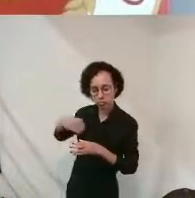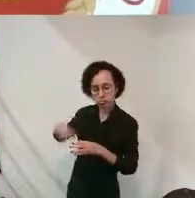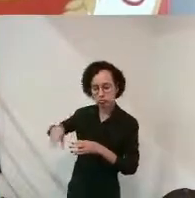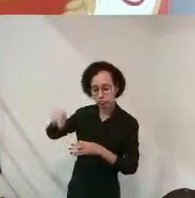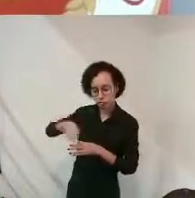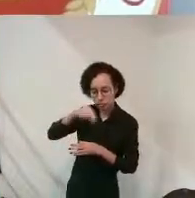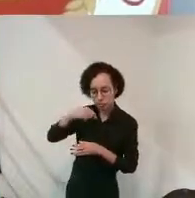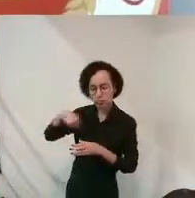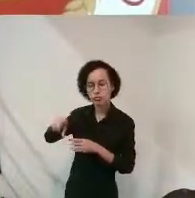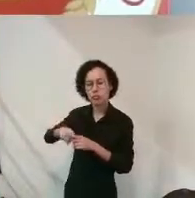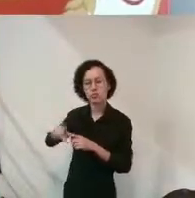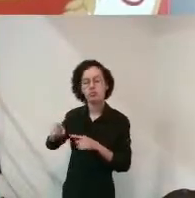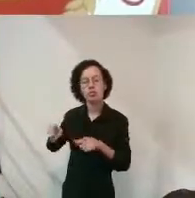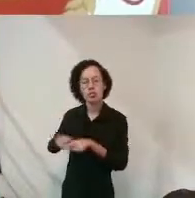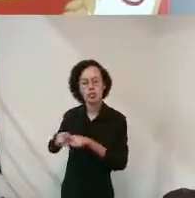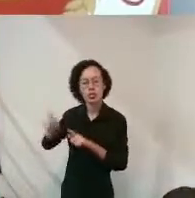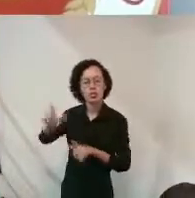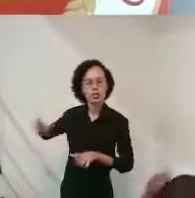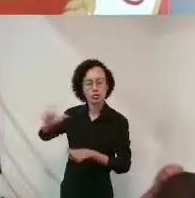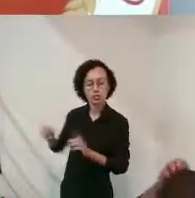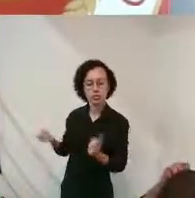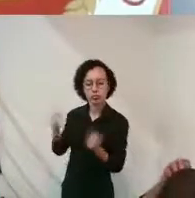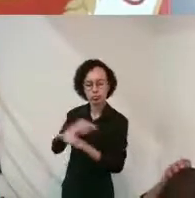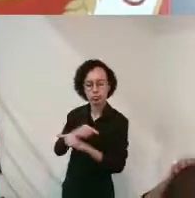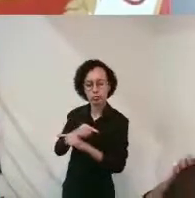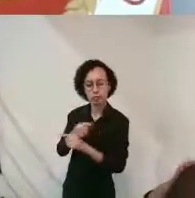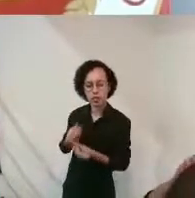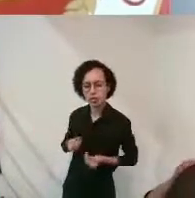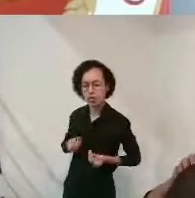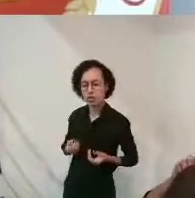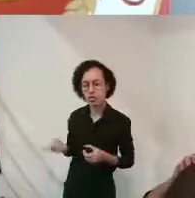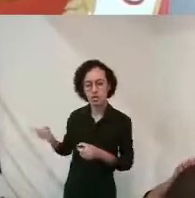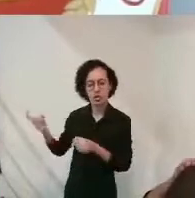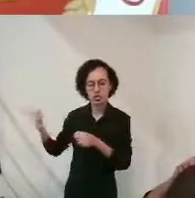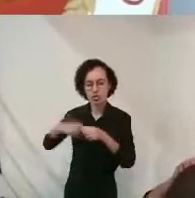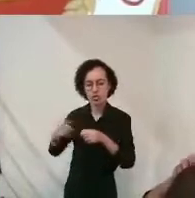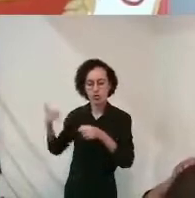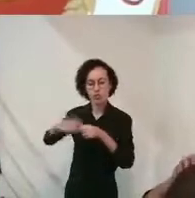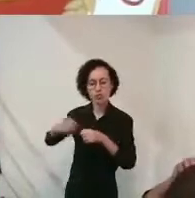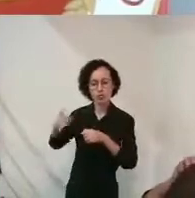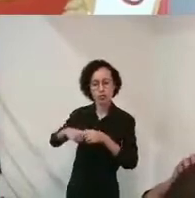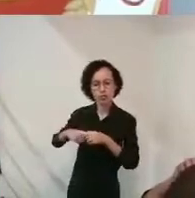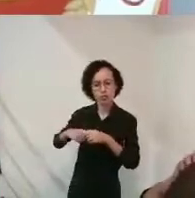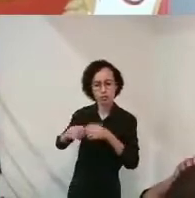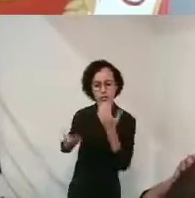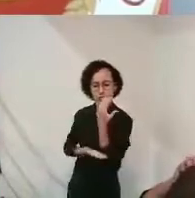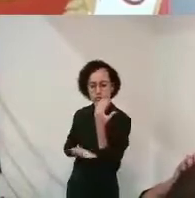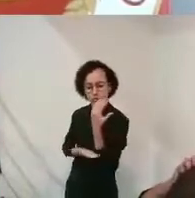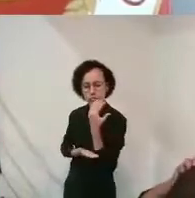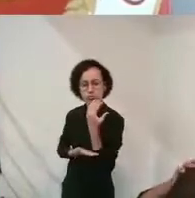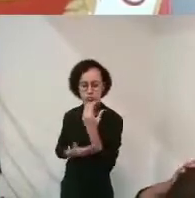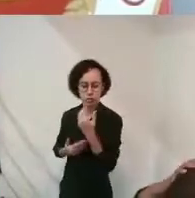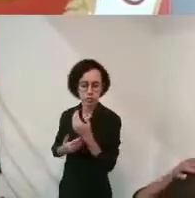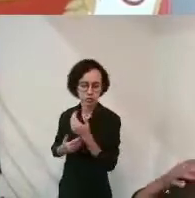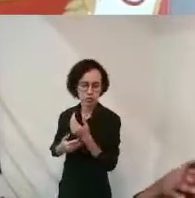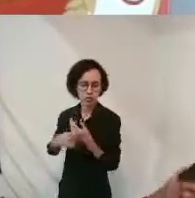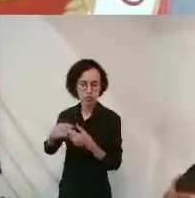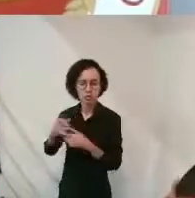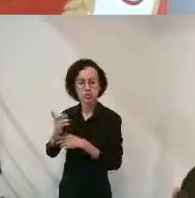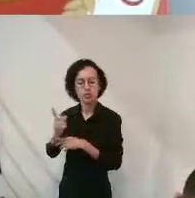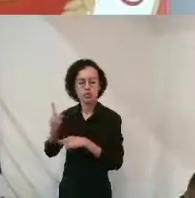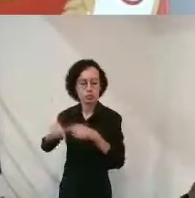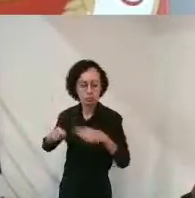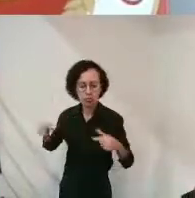na logística reversa, que é a devolução das embalagens de produtos fabricados no Brasil,